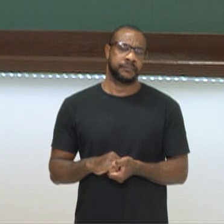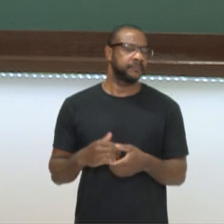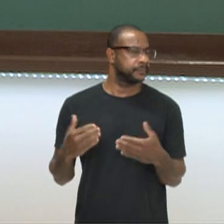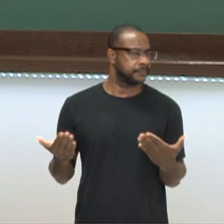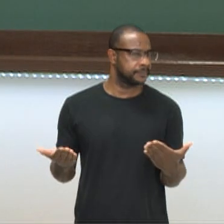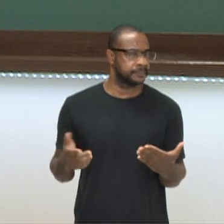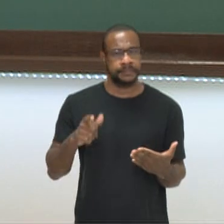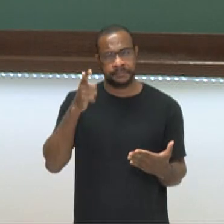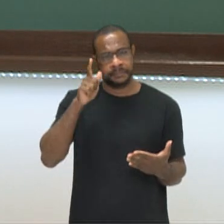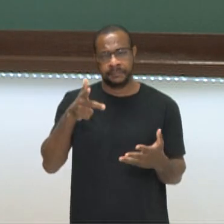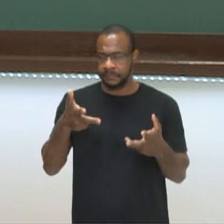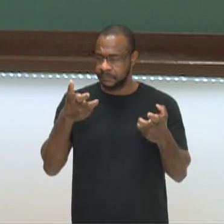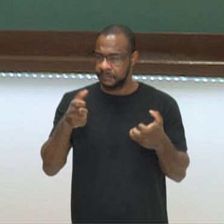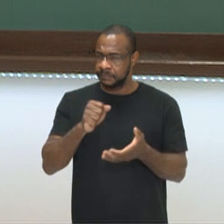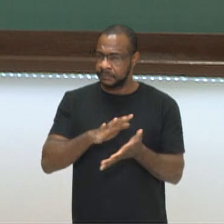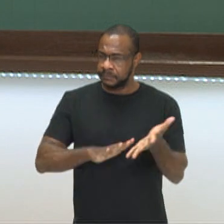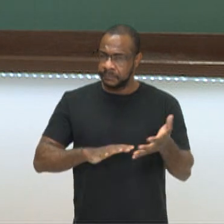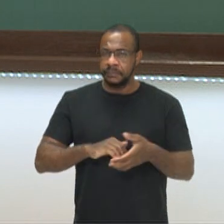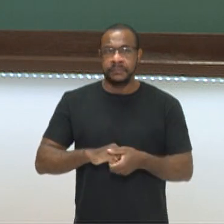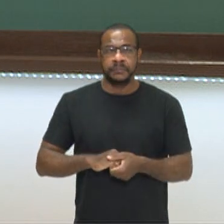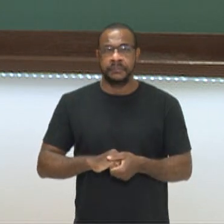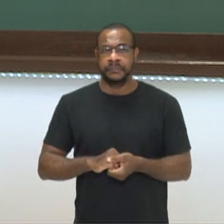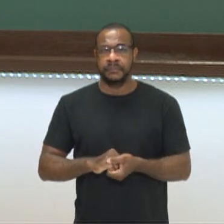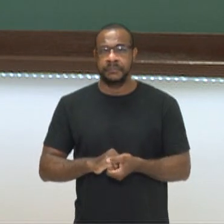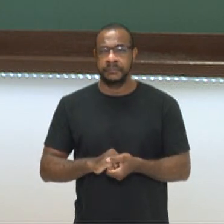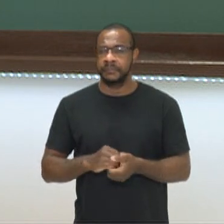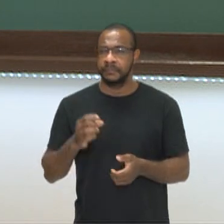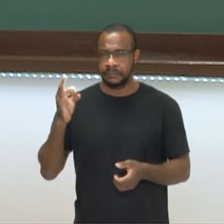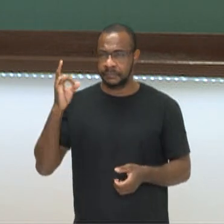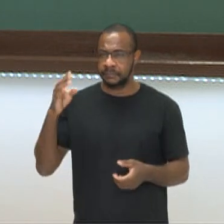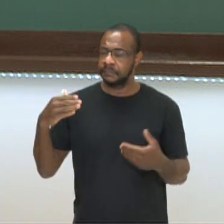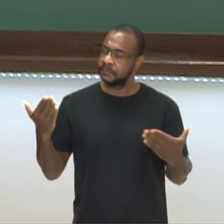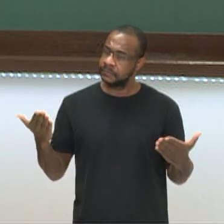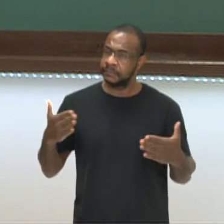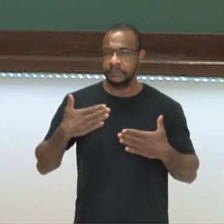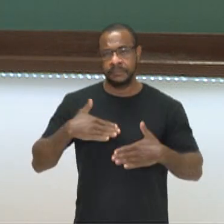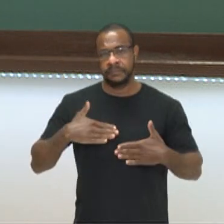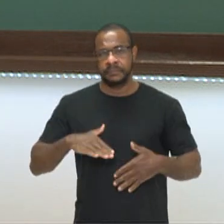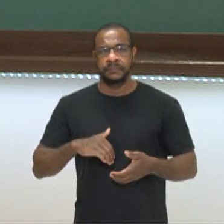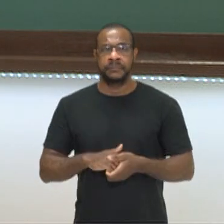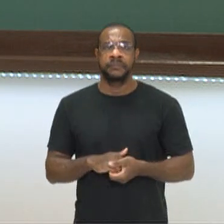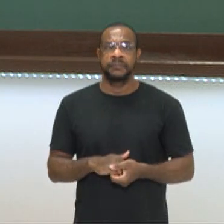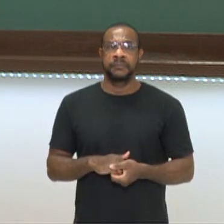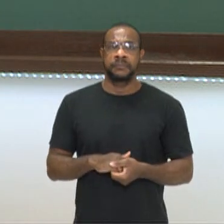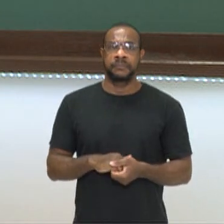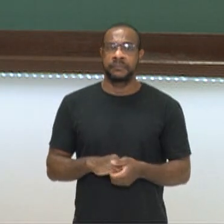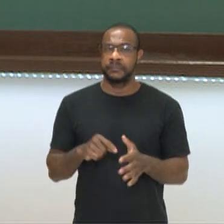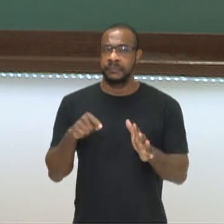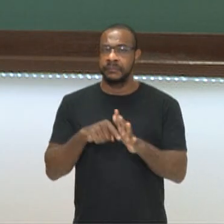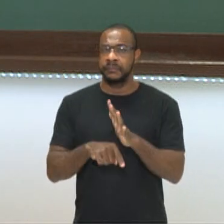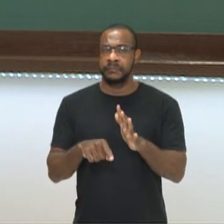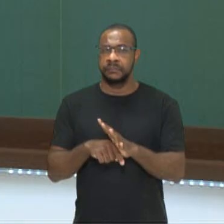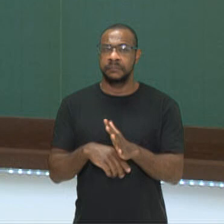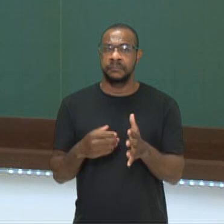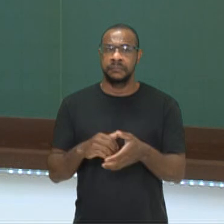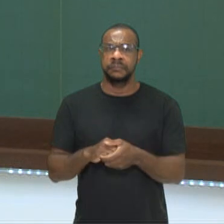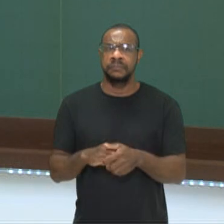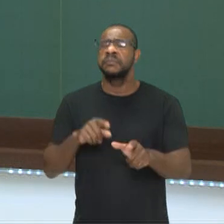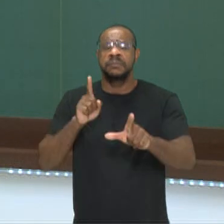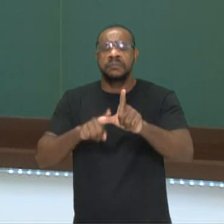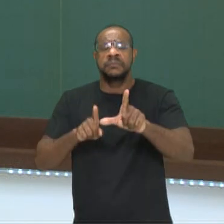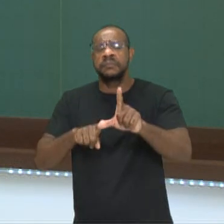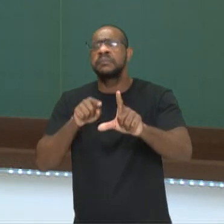Muito bem, conseguiu analisar esse exercício? É fácil, né? É tranquilo. A primeira pergunta é qual a incógnita